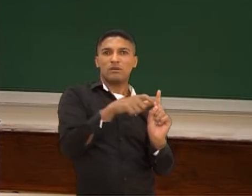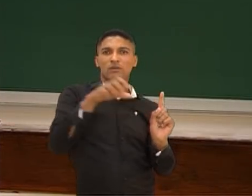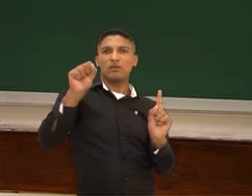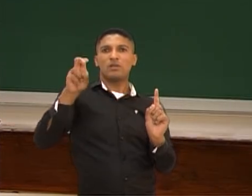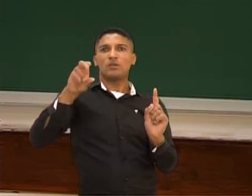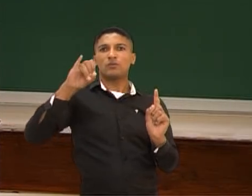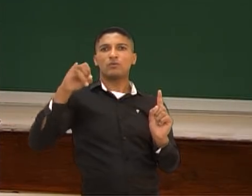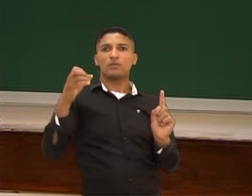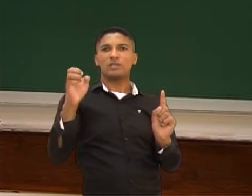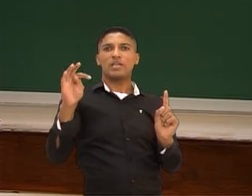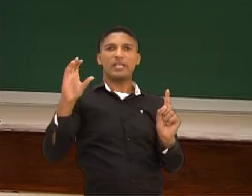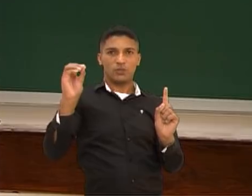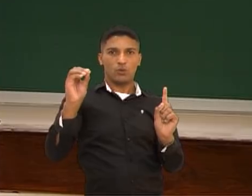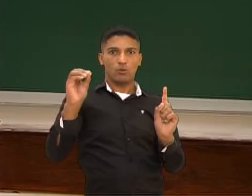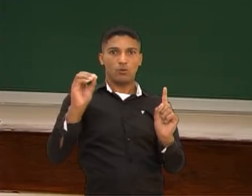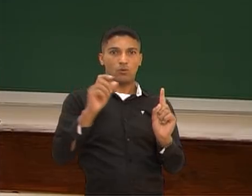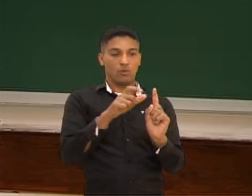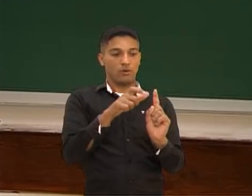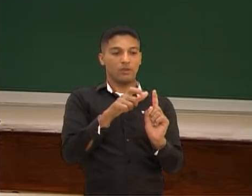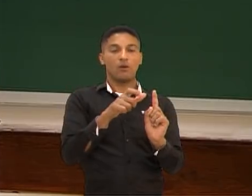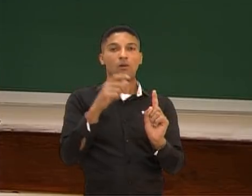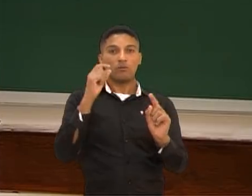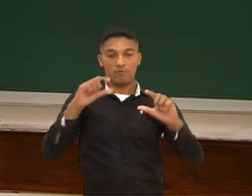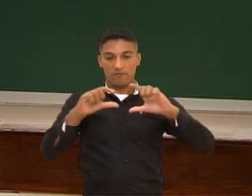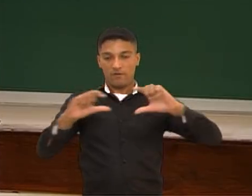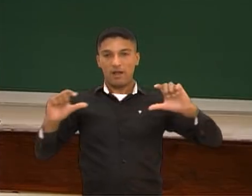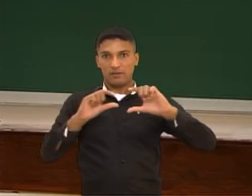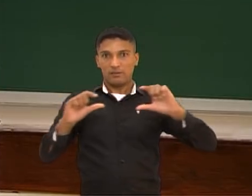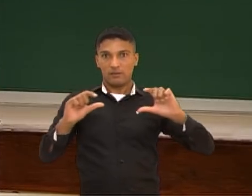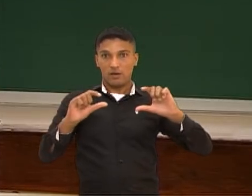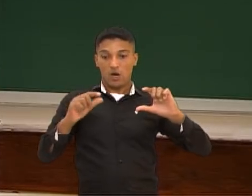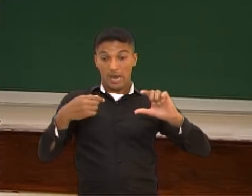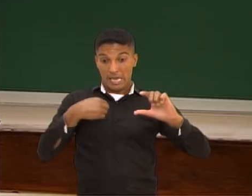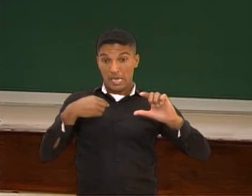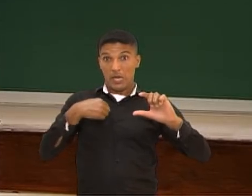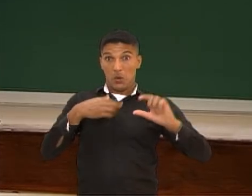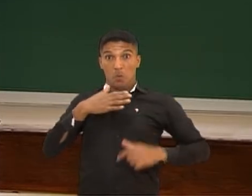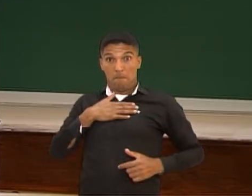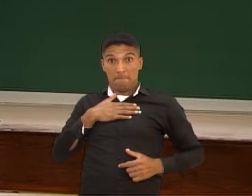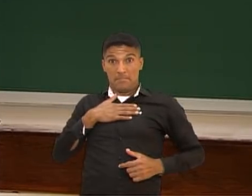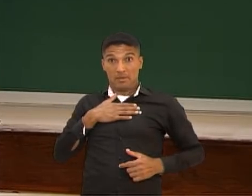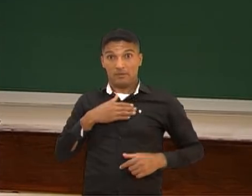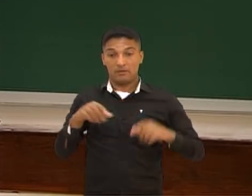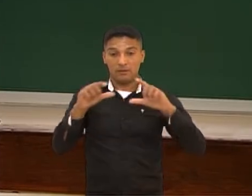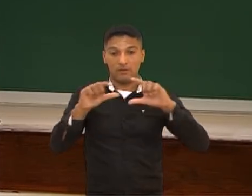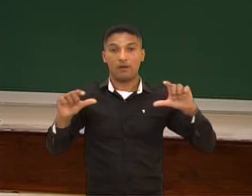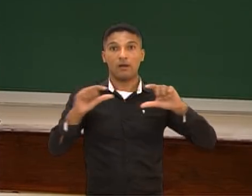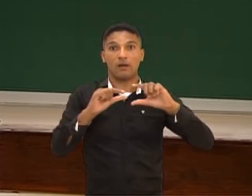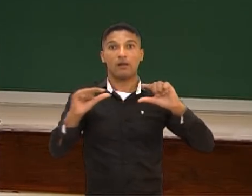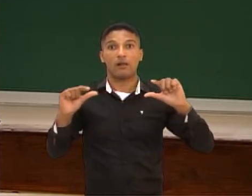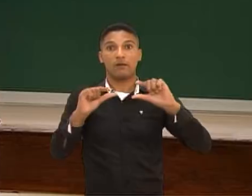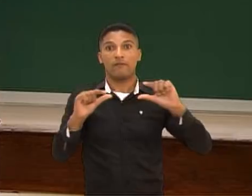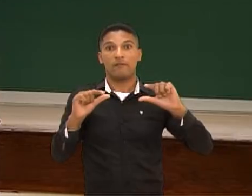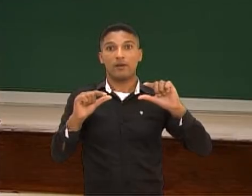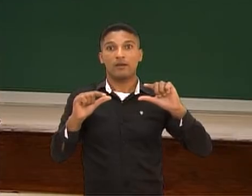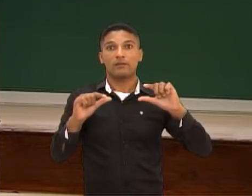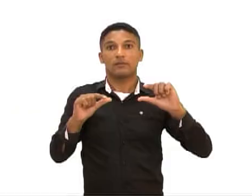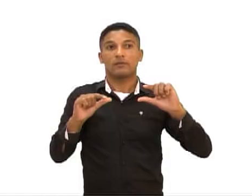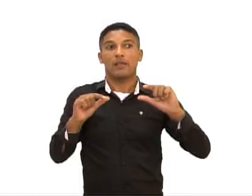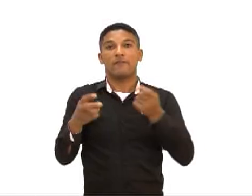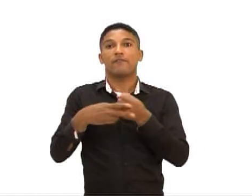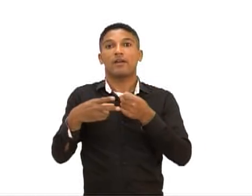verbo reflexivo, porque reflete no próprio sujeito a ação. Né? Então, para a primeira pessoa do singular fica eu me vacino, tu